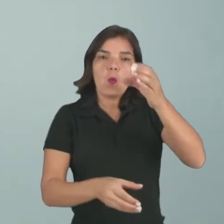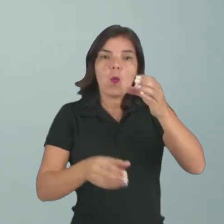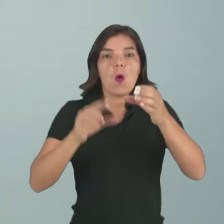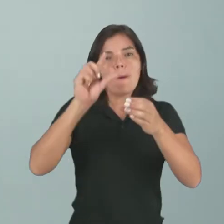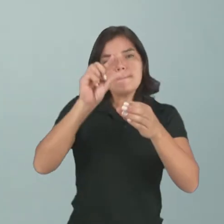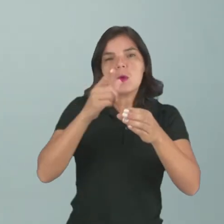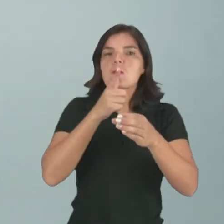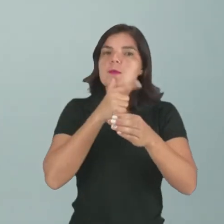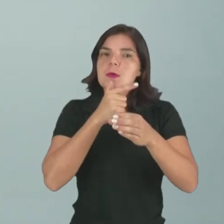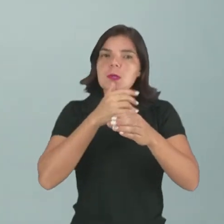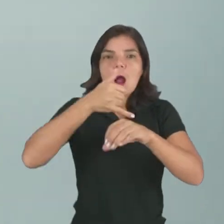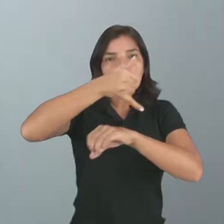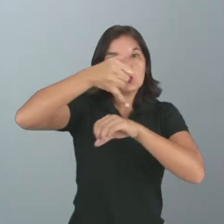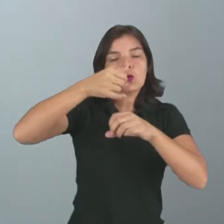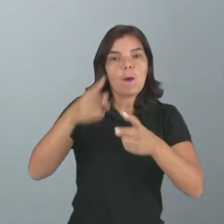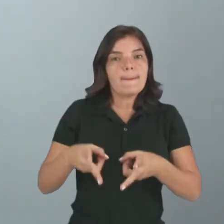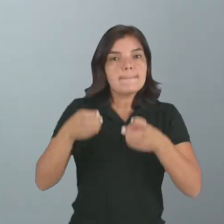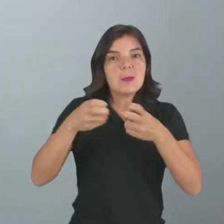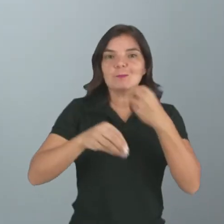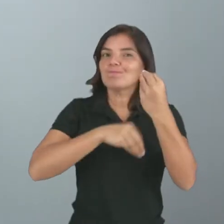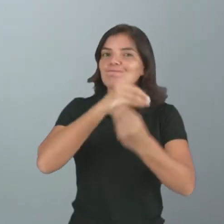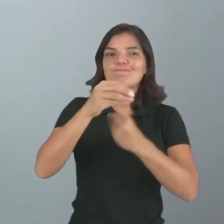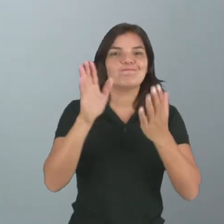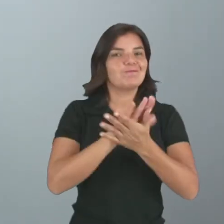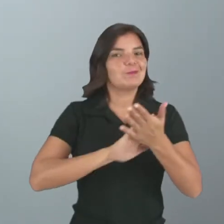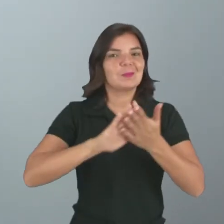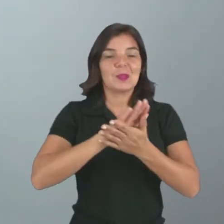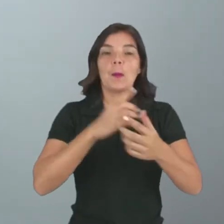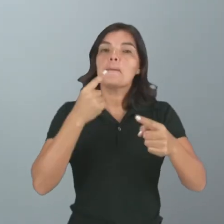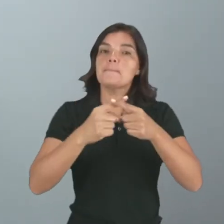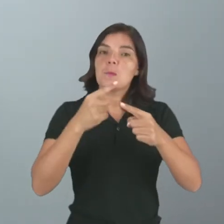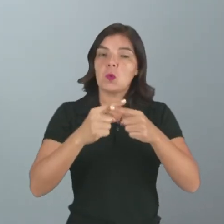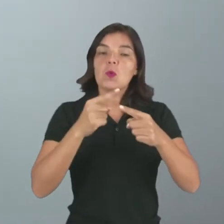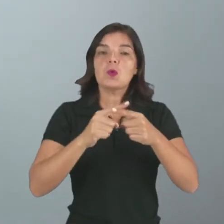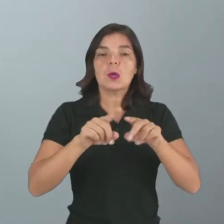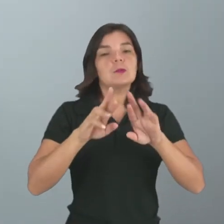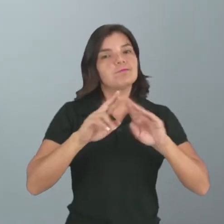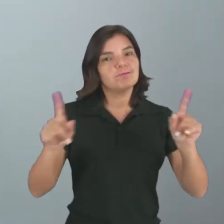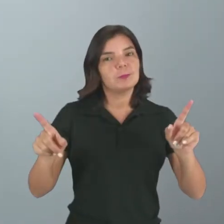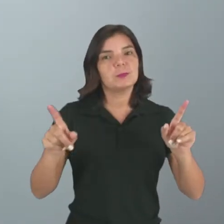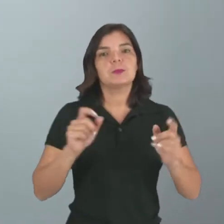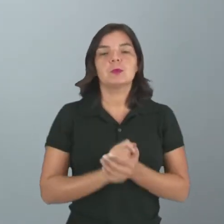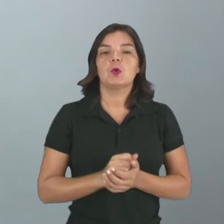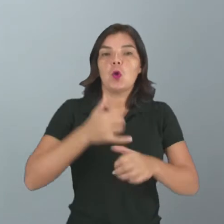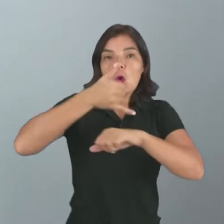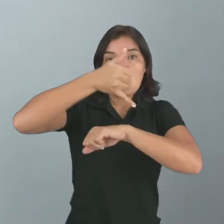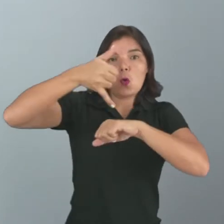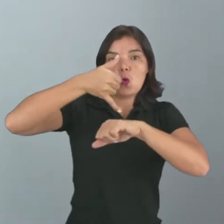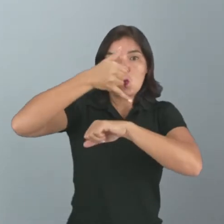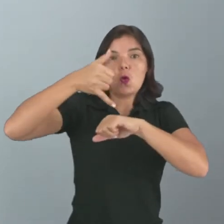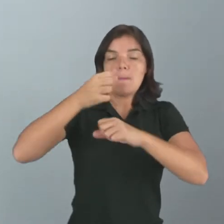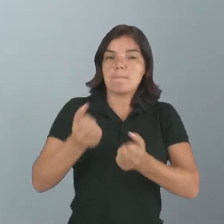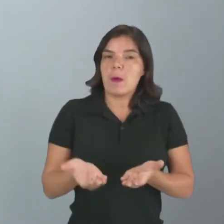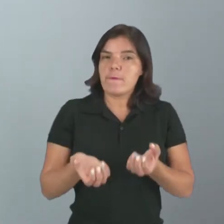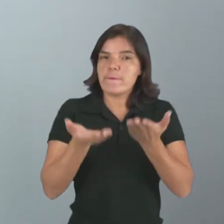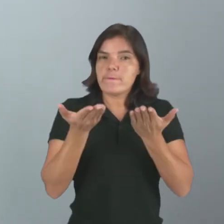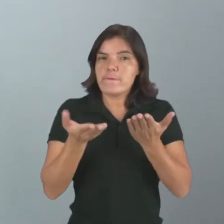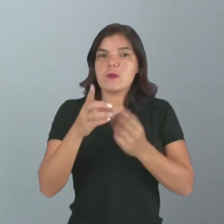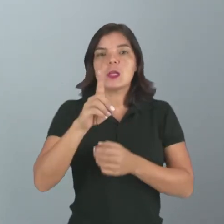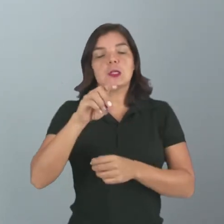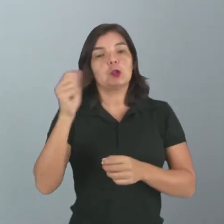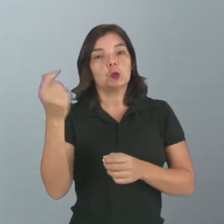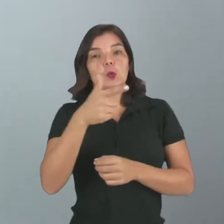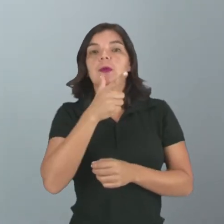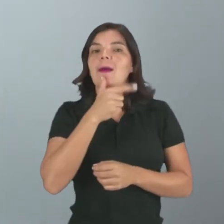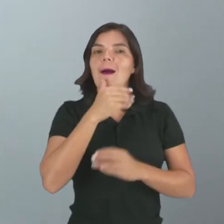um pouco de óleo, você vai perceber que eles não se misturam, porque eles têm densidades bem diferentes. O óleo, ele é mais denso que a água e ele tende a ficar